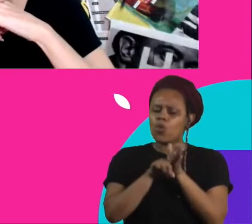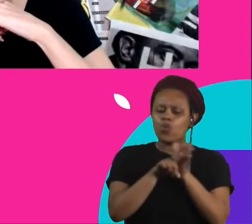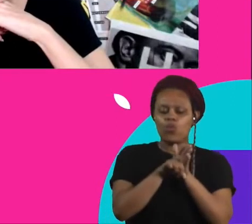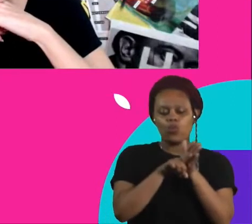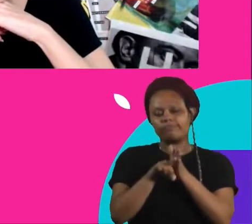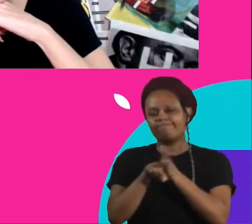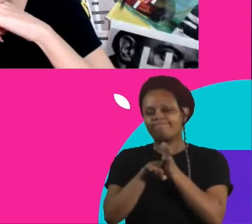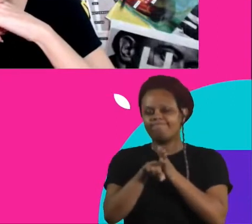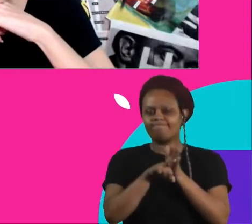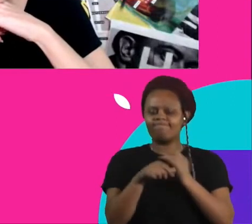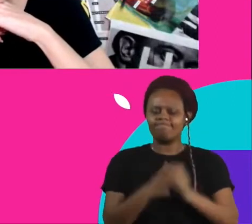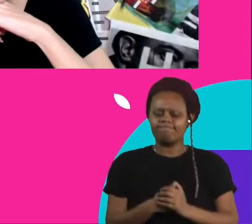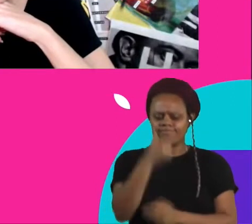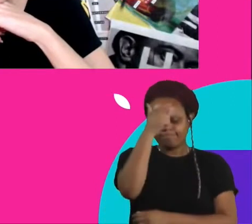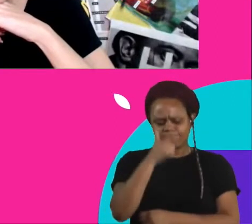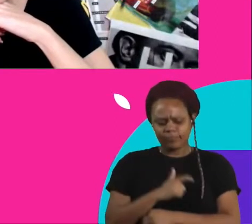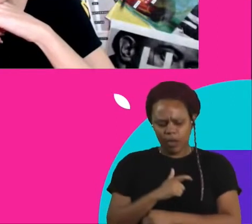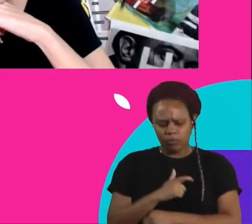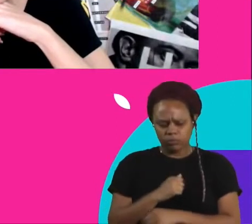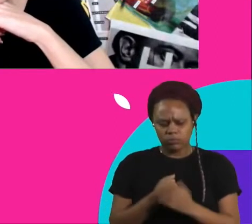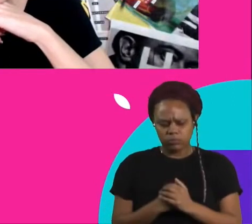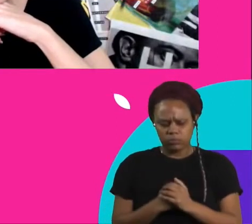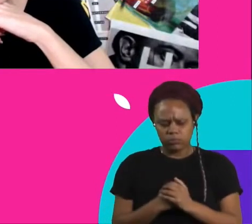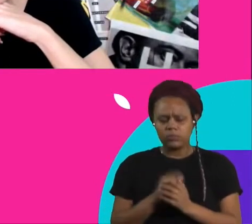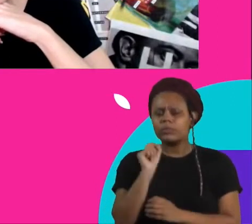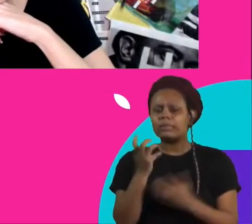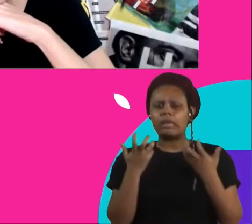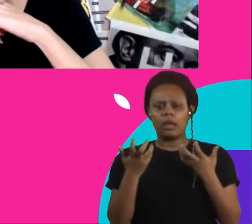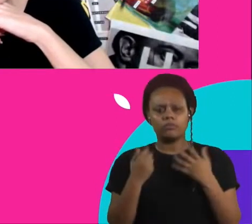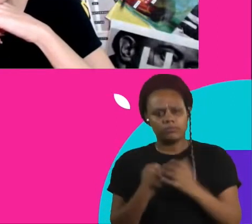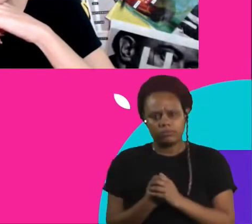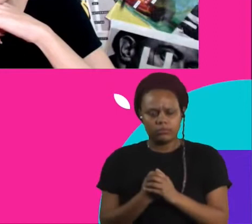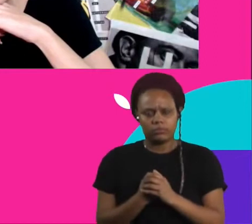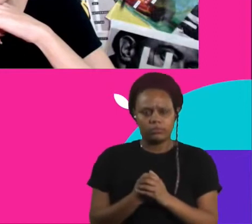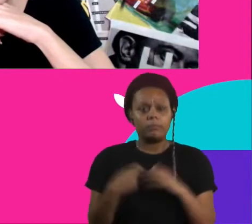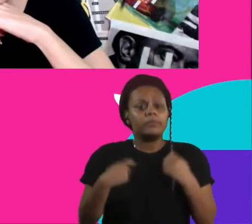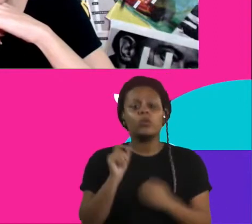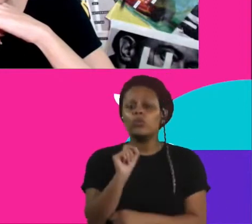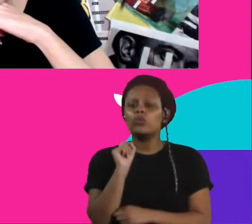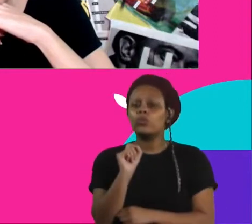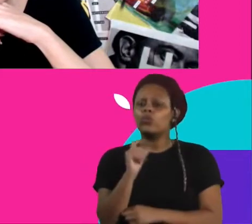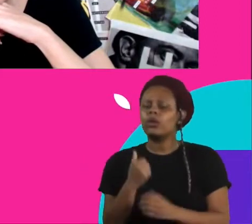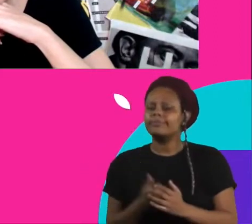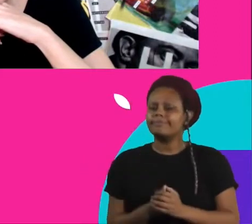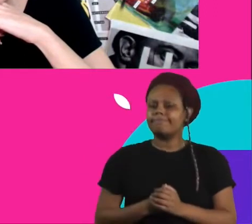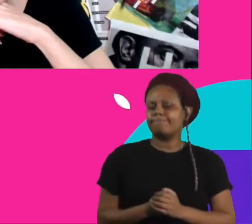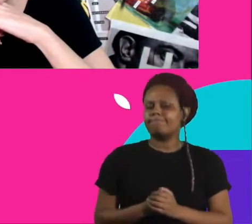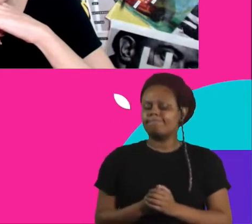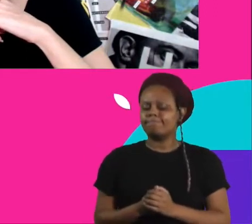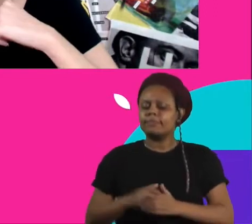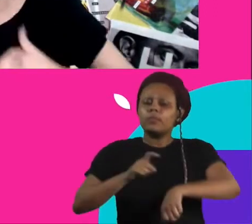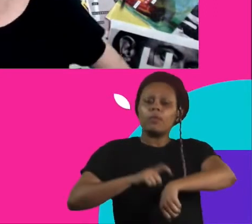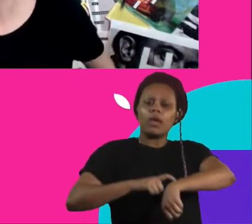aqui, quem elas são, o que que elas querem, do que elas precisam naquele estágio da